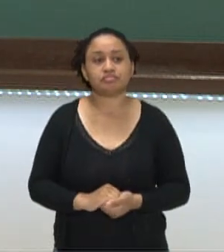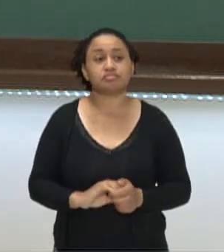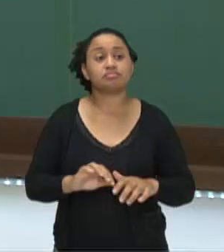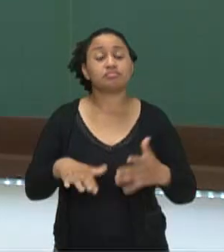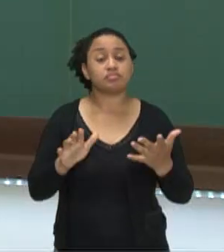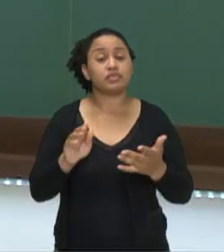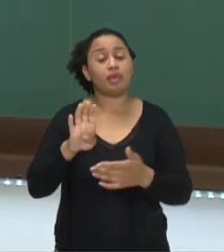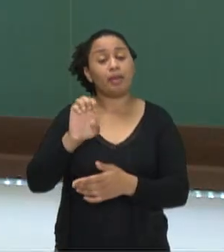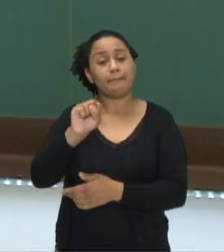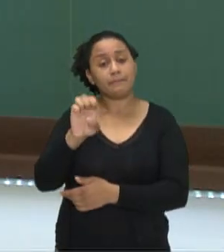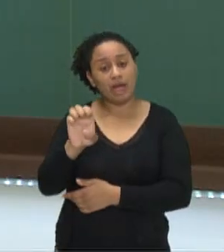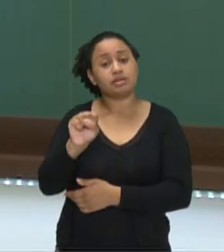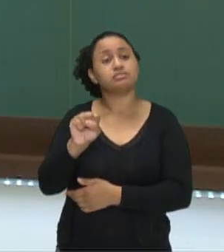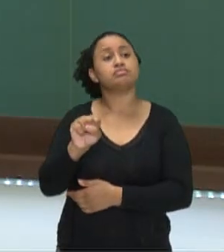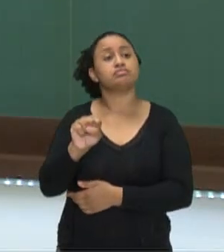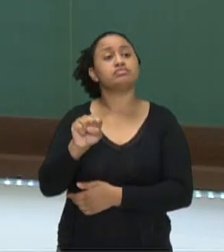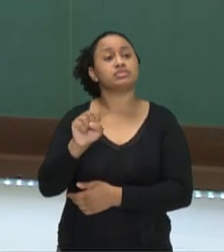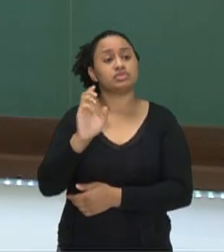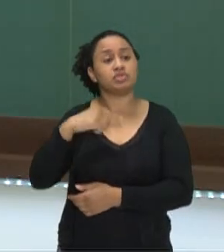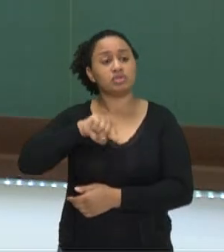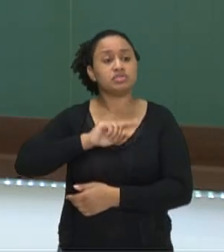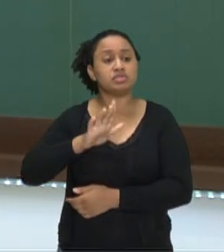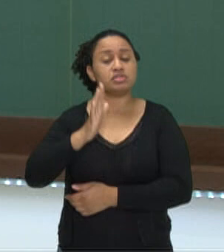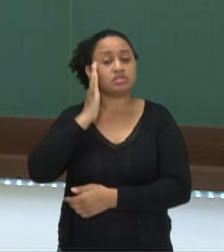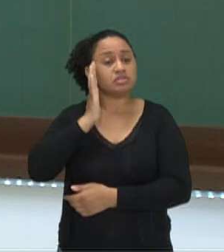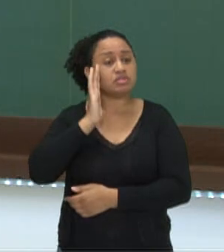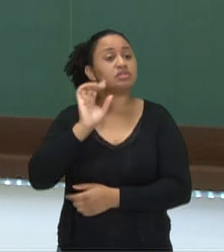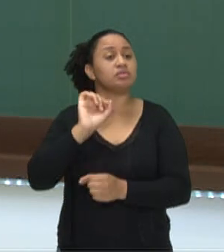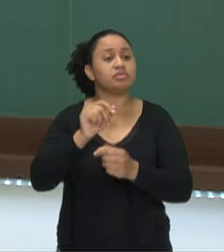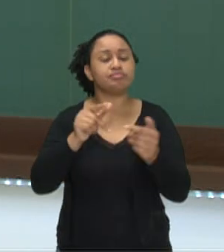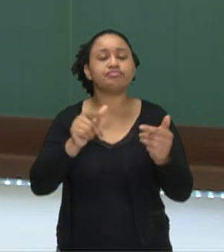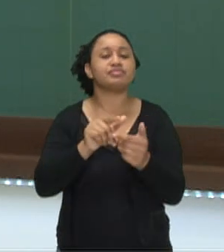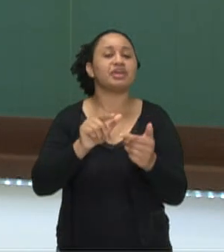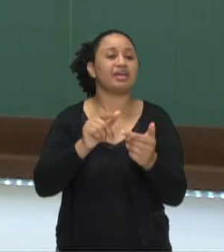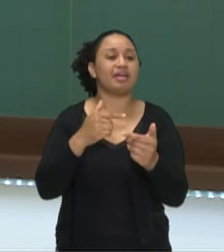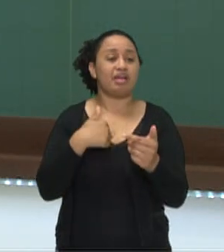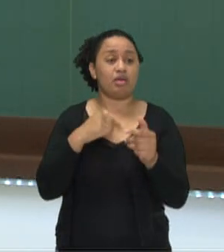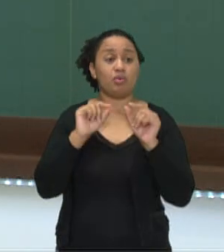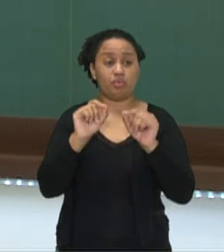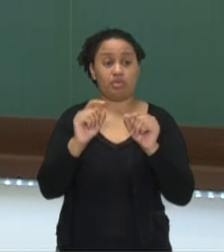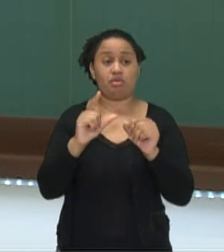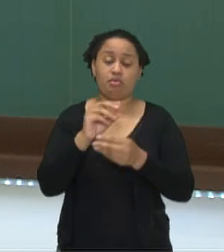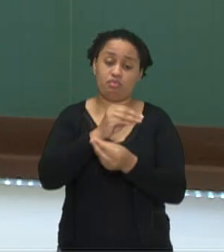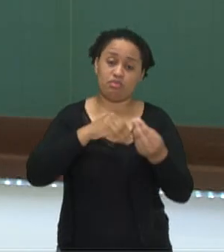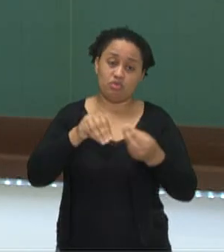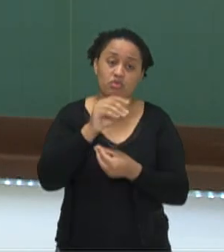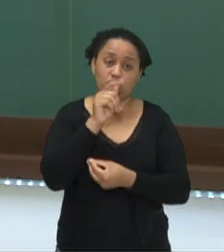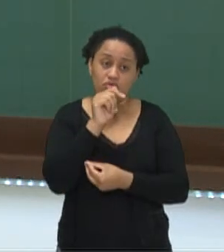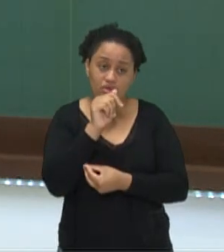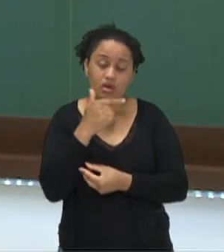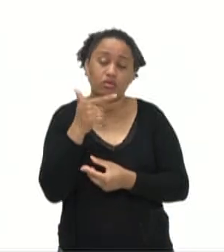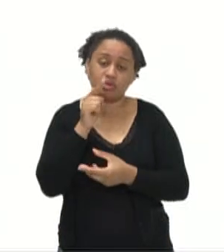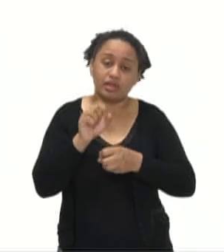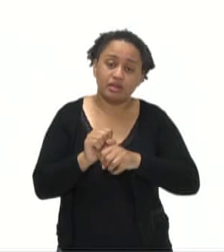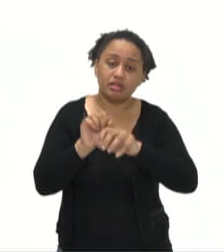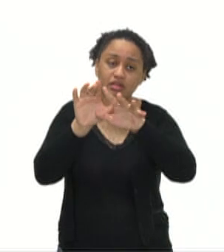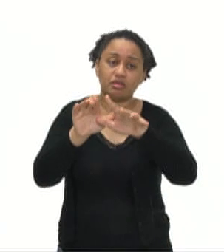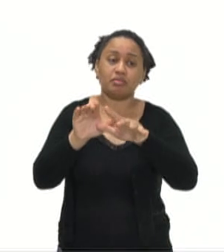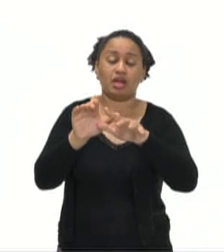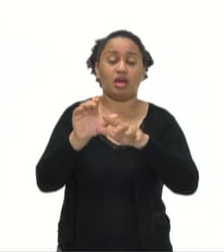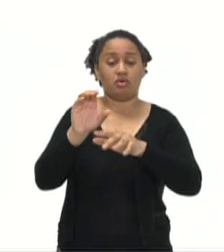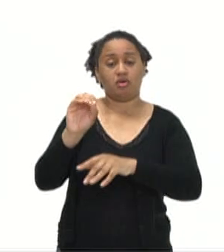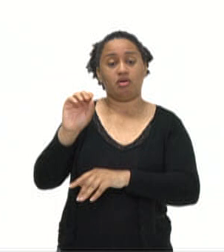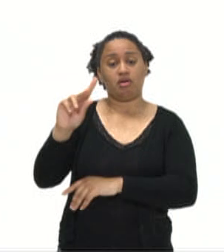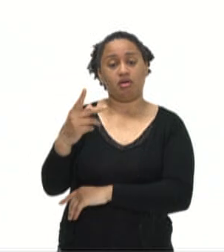As bases, a gente já sabe, são compostos inorgânicos que, em meio aquoso, liberam o